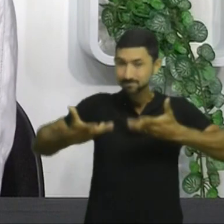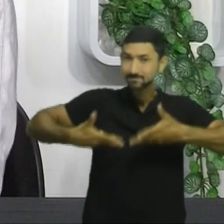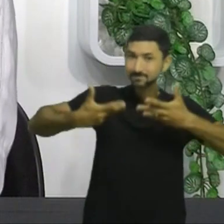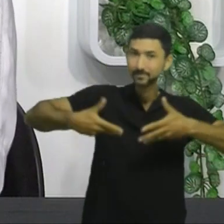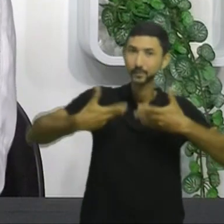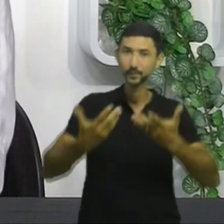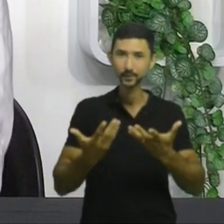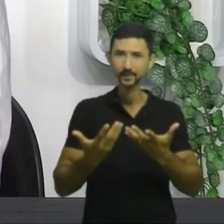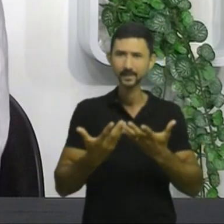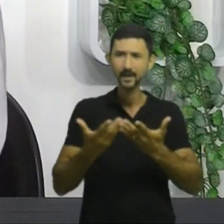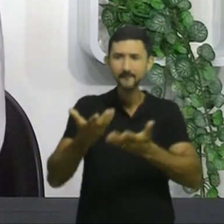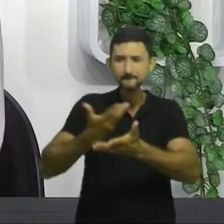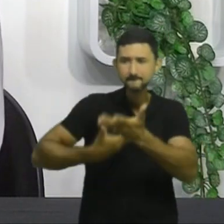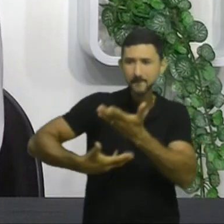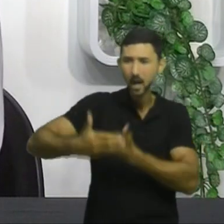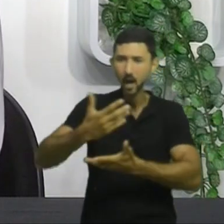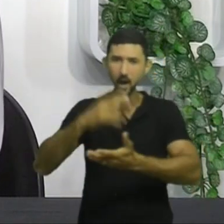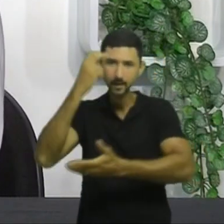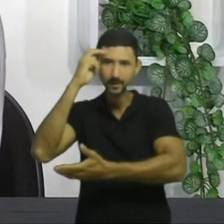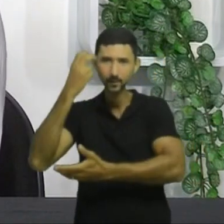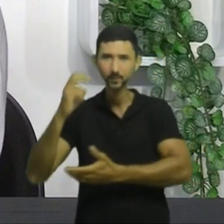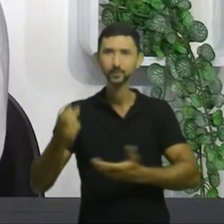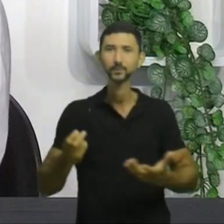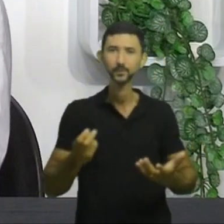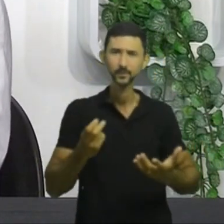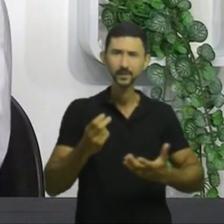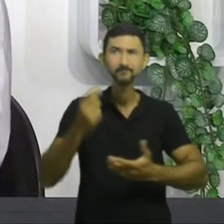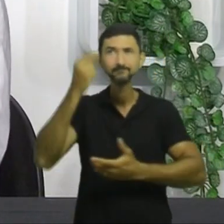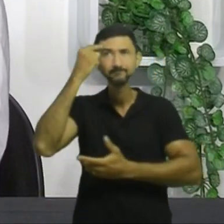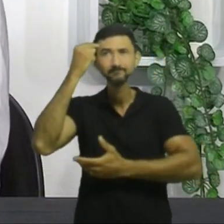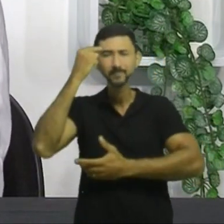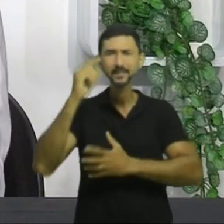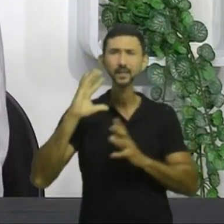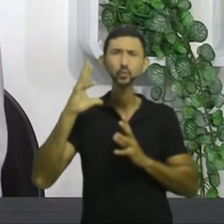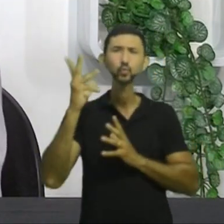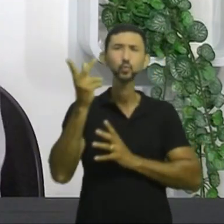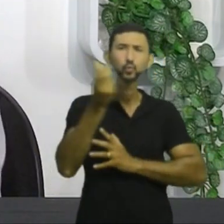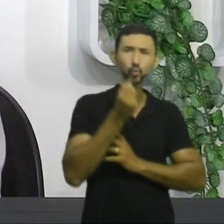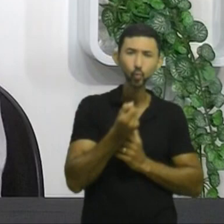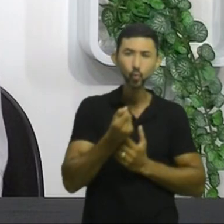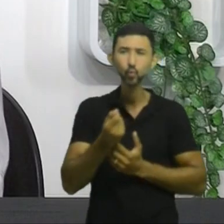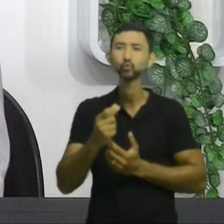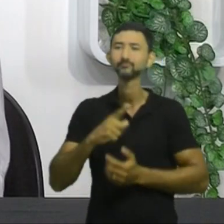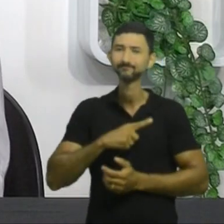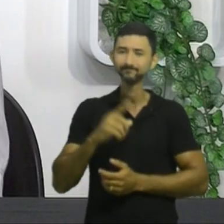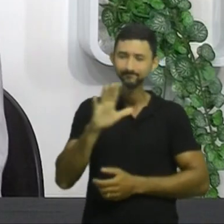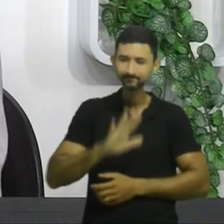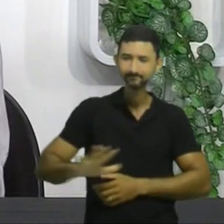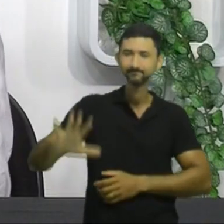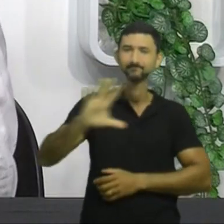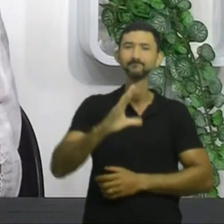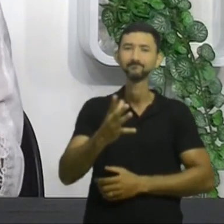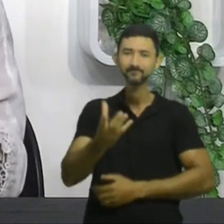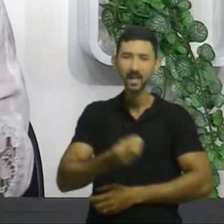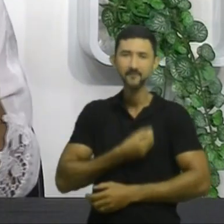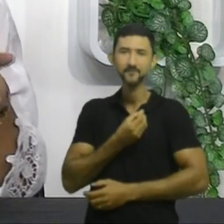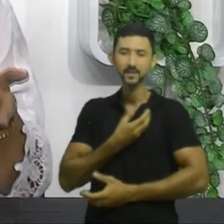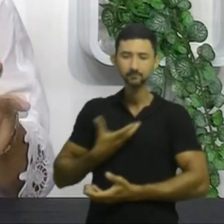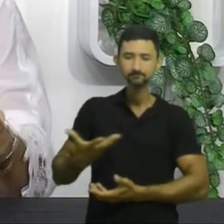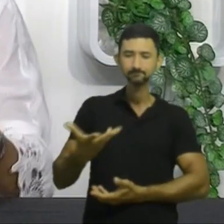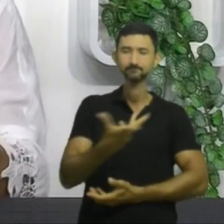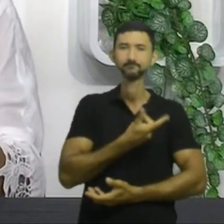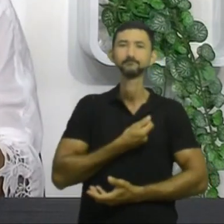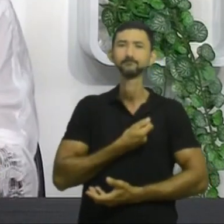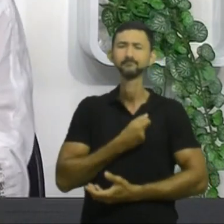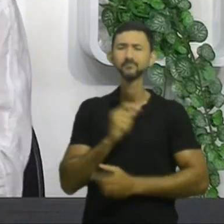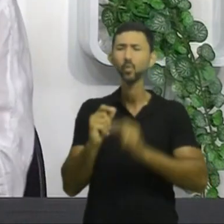a mediar nossa cultura, a refletir sobre tudo que nós temos no nosso entorno e olha, o que é que eu